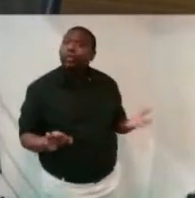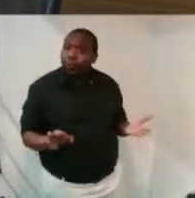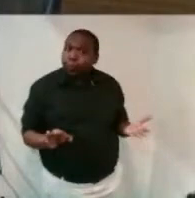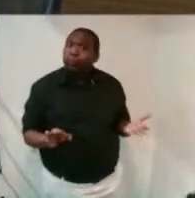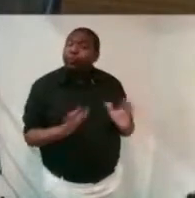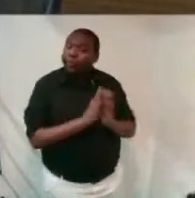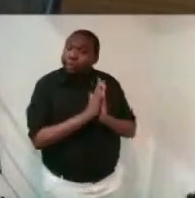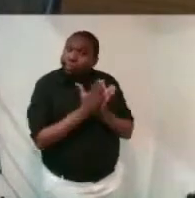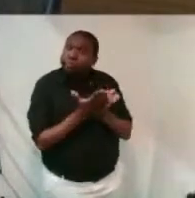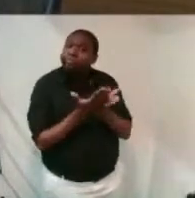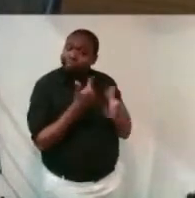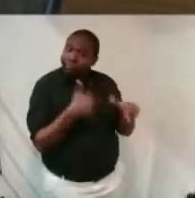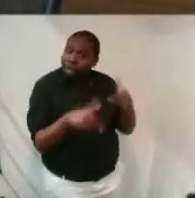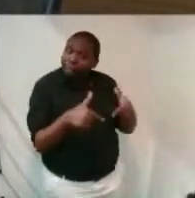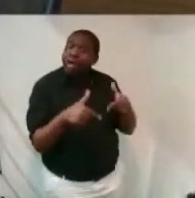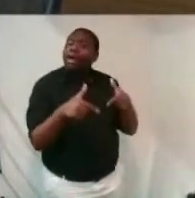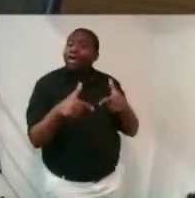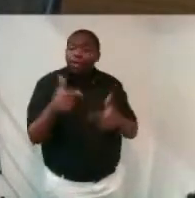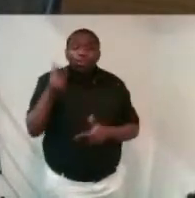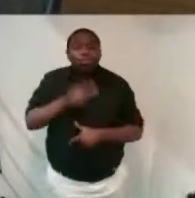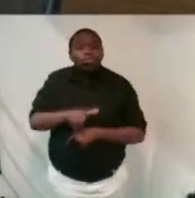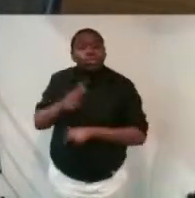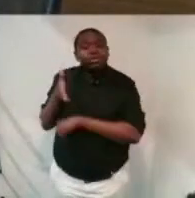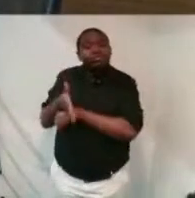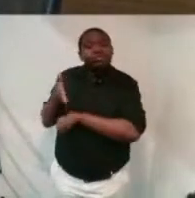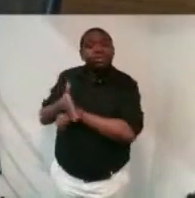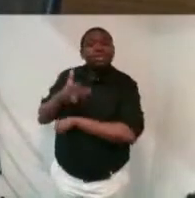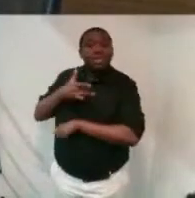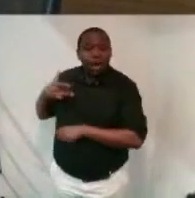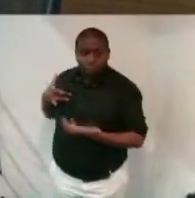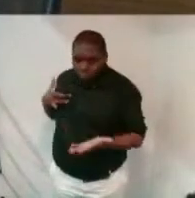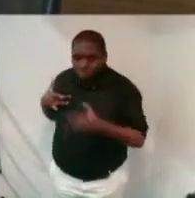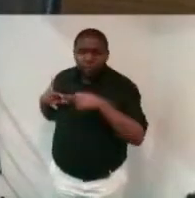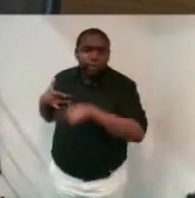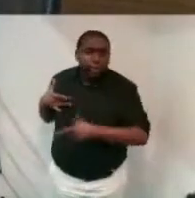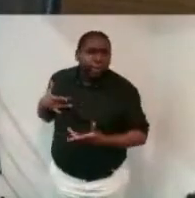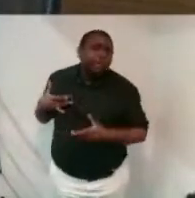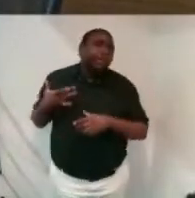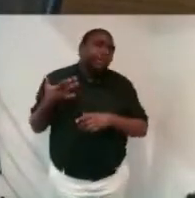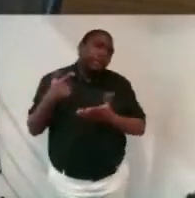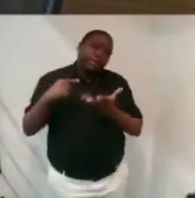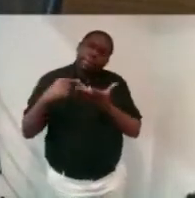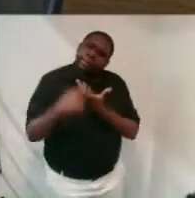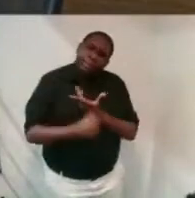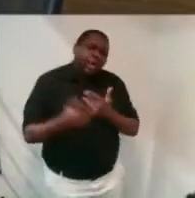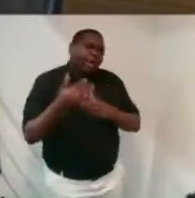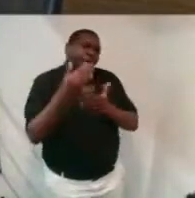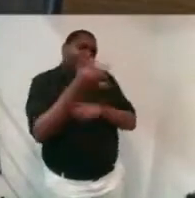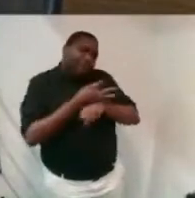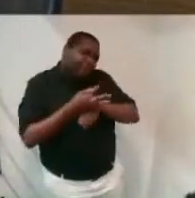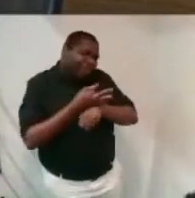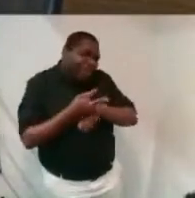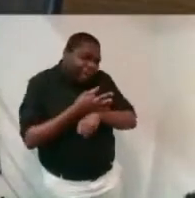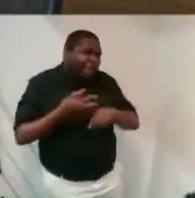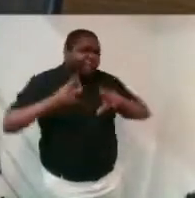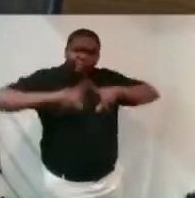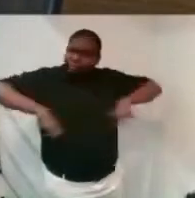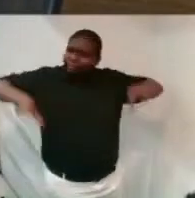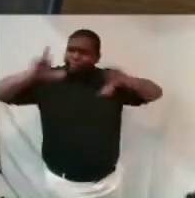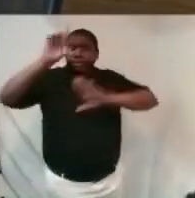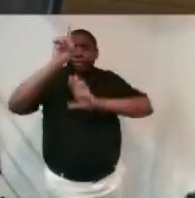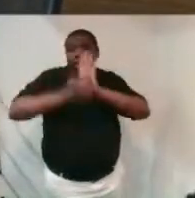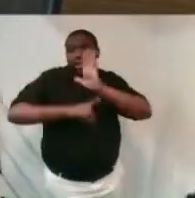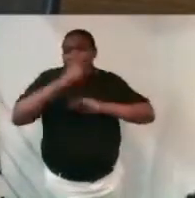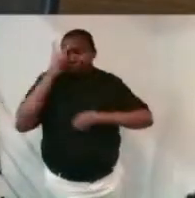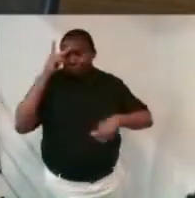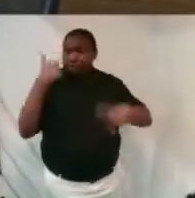podem estar tendo acesso à saúde, a férias e a todos os demais direitos dos trabalhadores que são